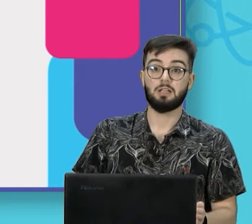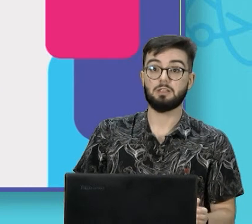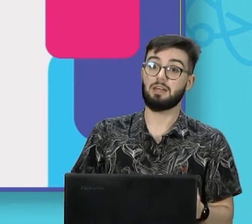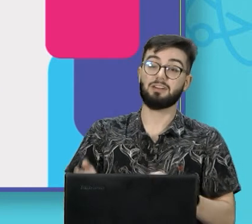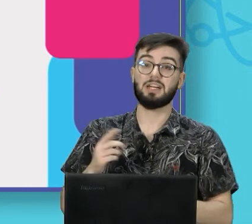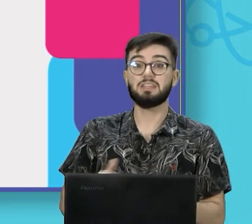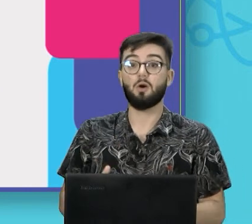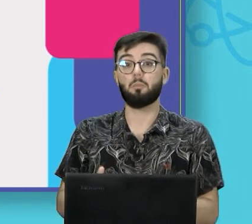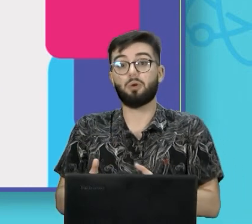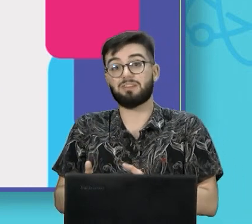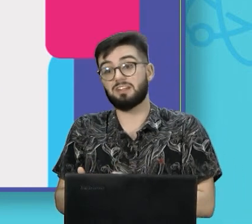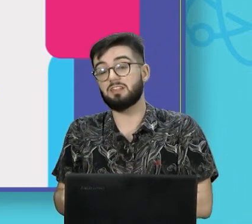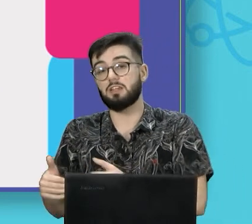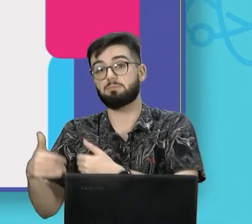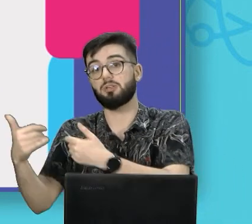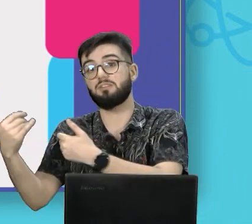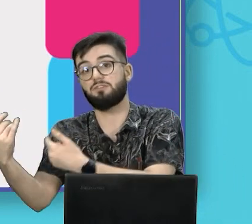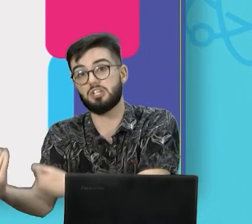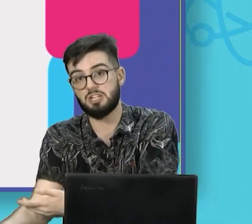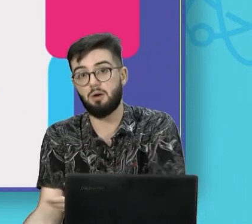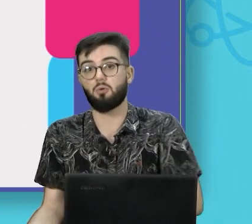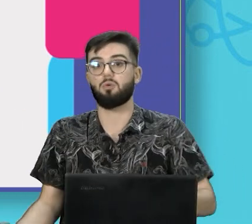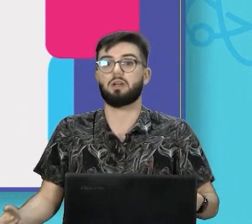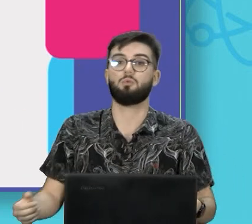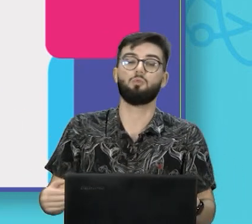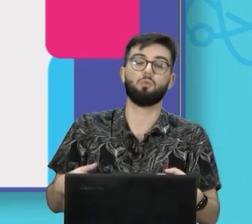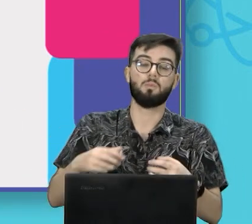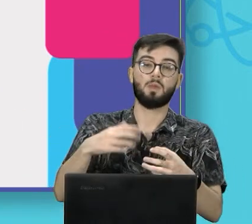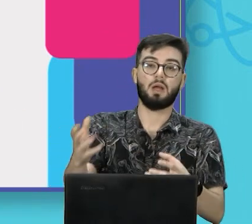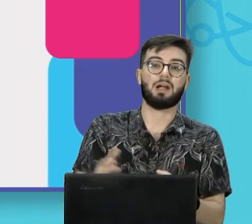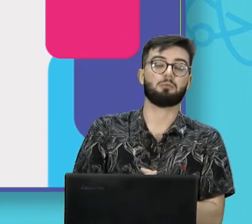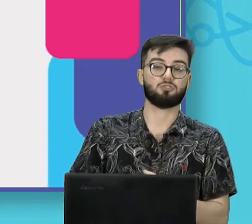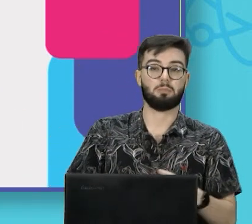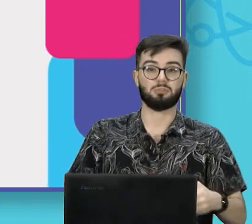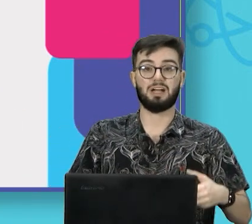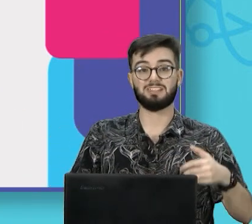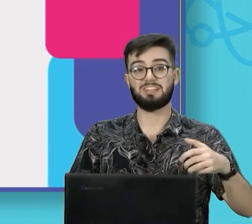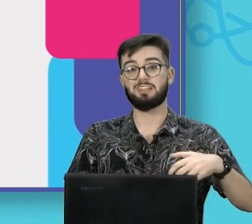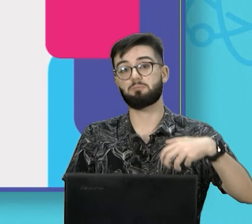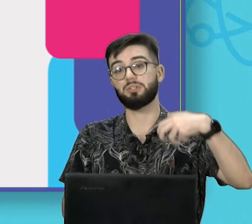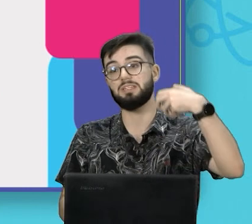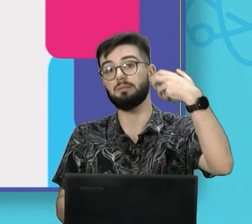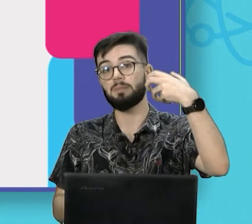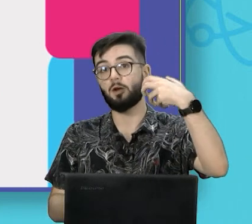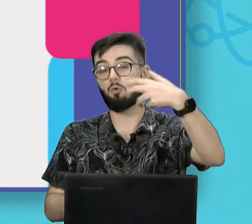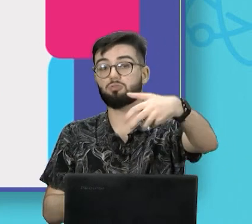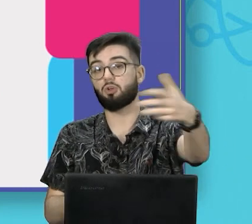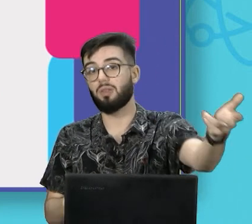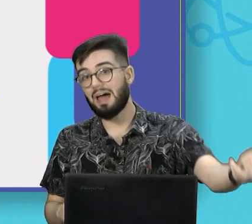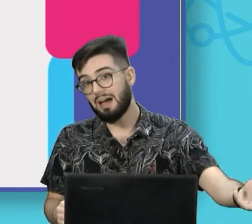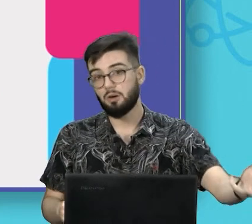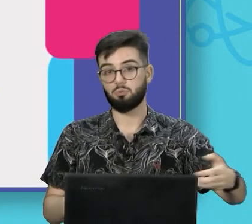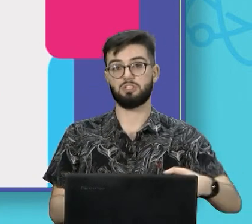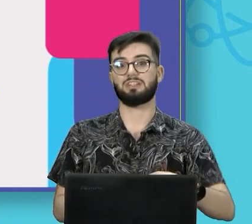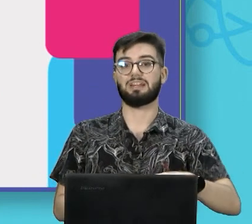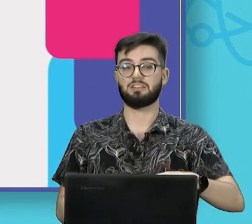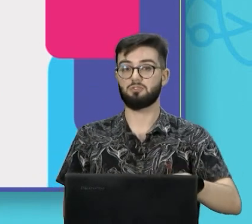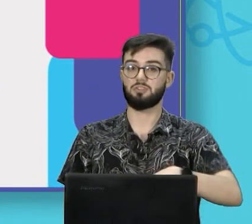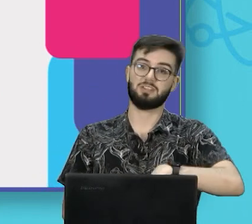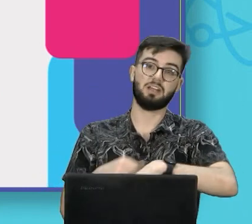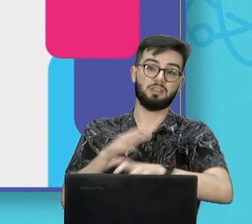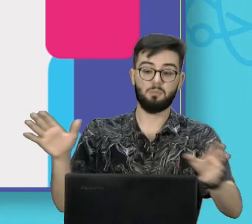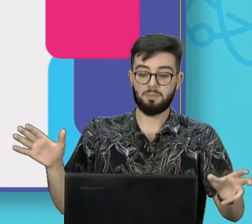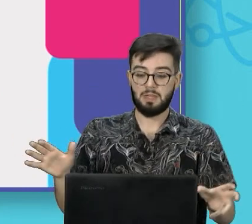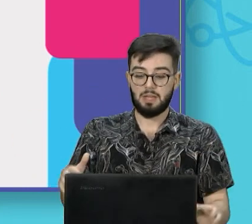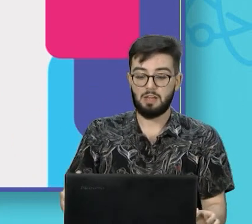política É verdade não porque se ele tem esse poder de fechar o com o a câmara dos deputados ele tem esse poder de controlar o